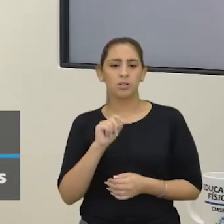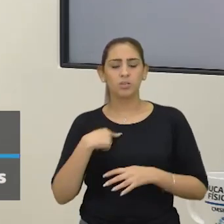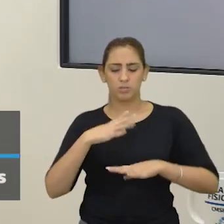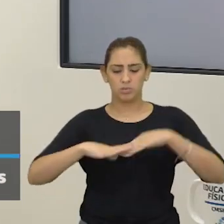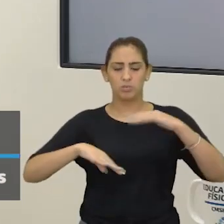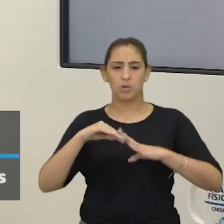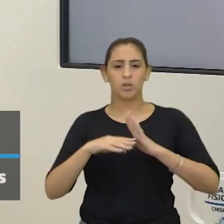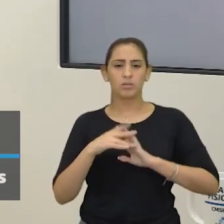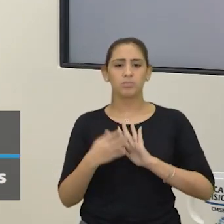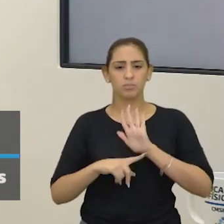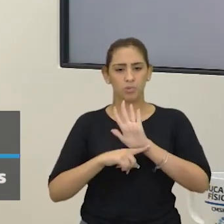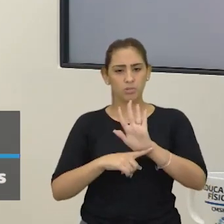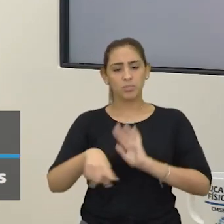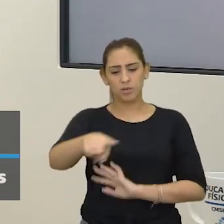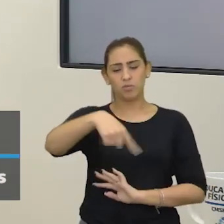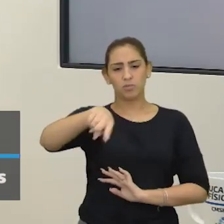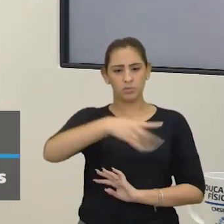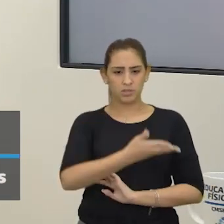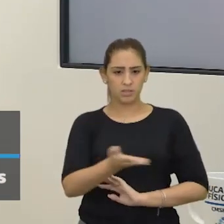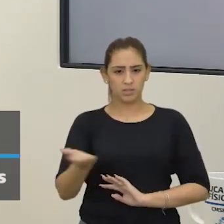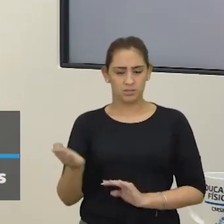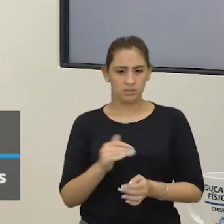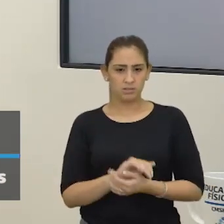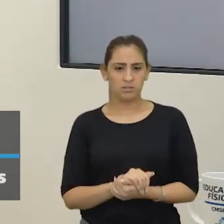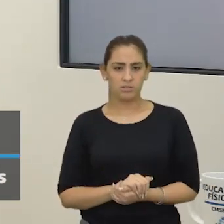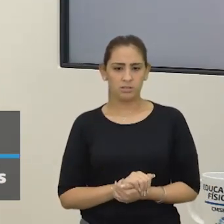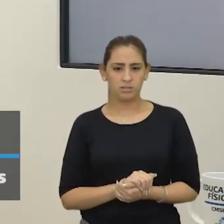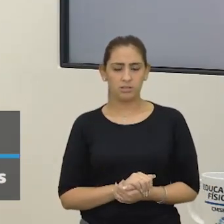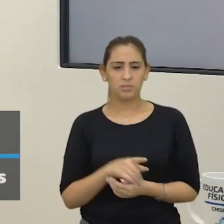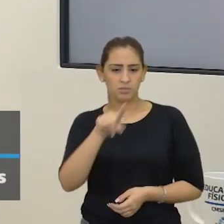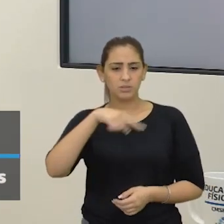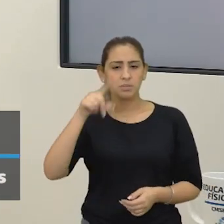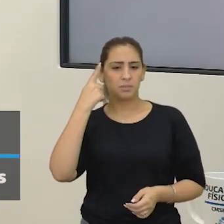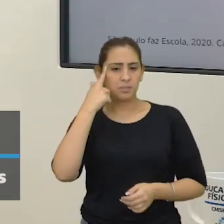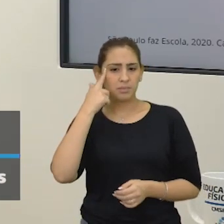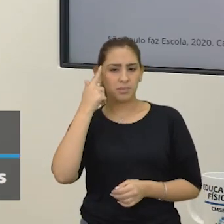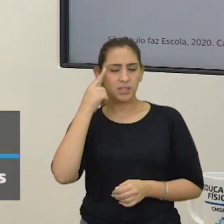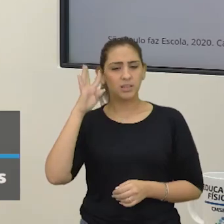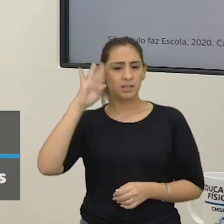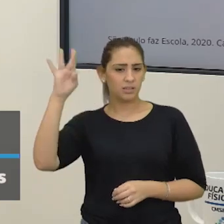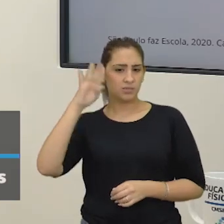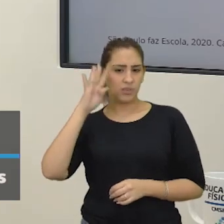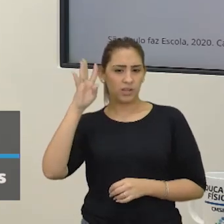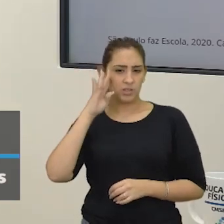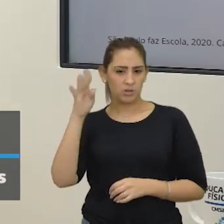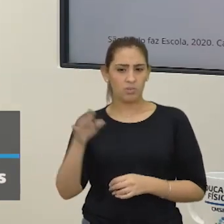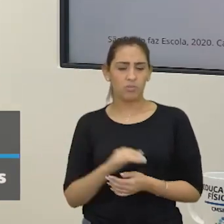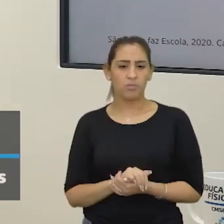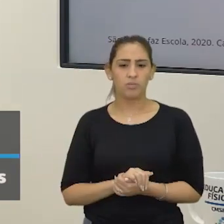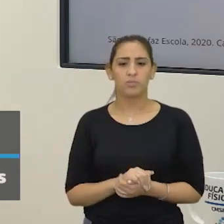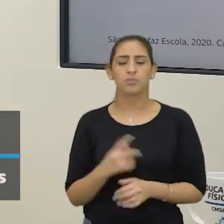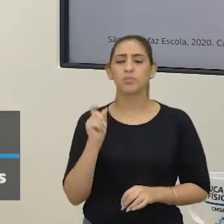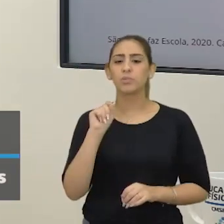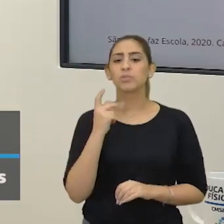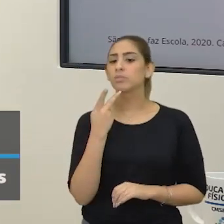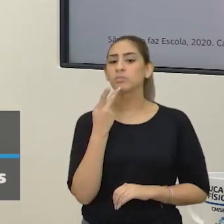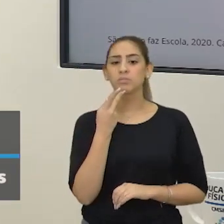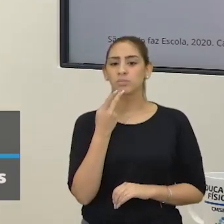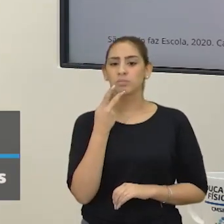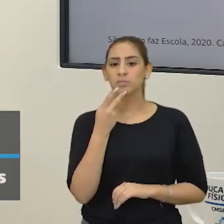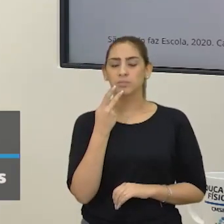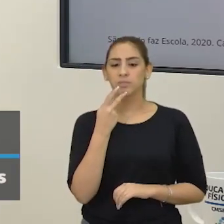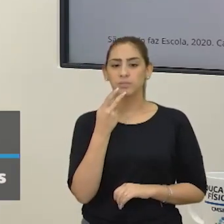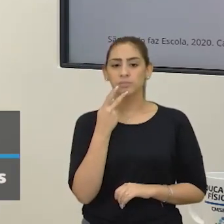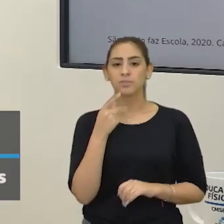material aí traz para vocês também. Então vale a pena pensarem nessas reflexões todas. E aí a gente começa falando do